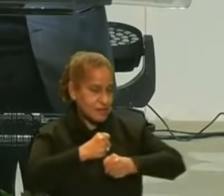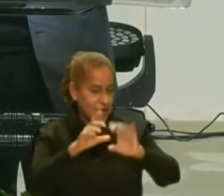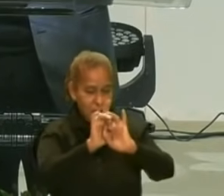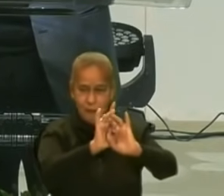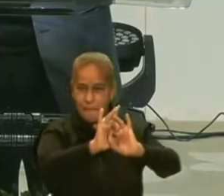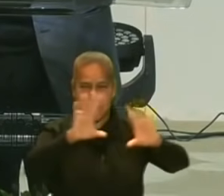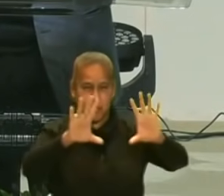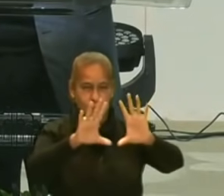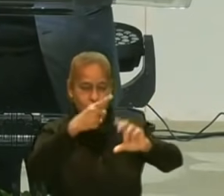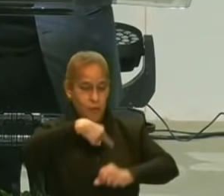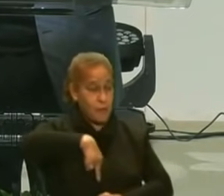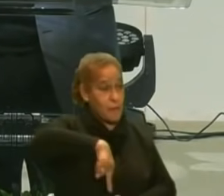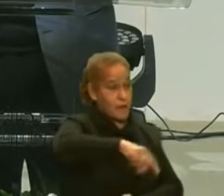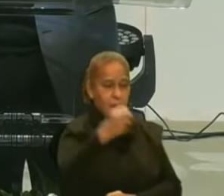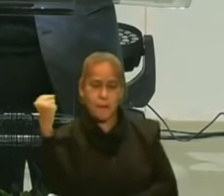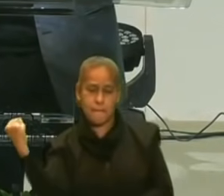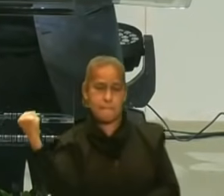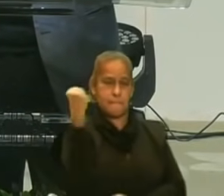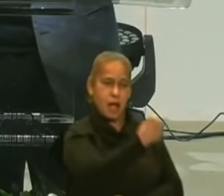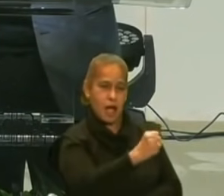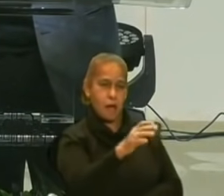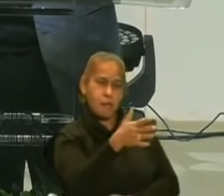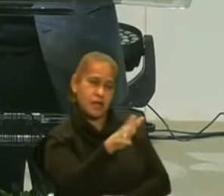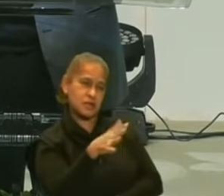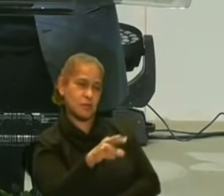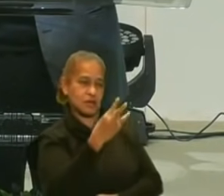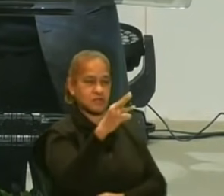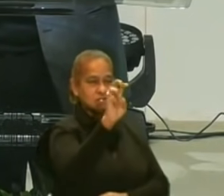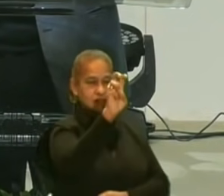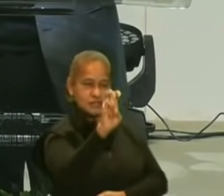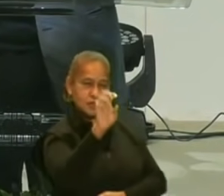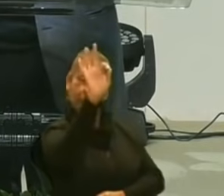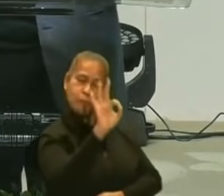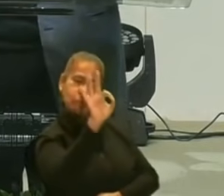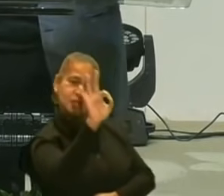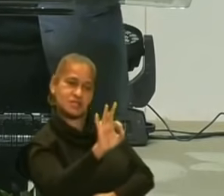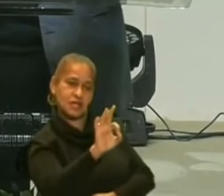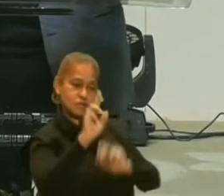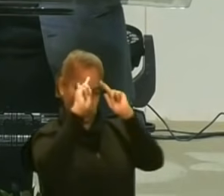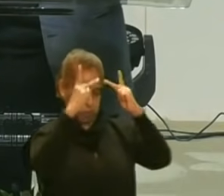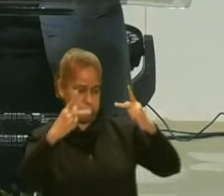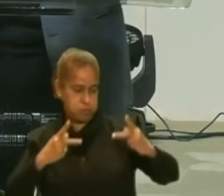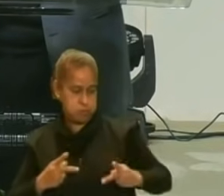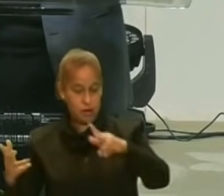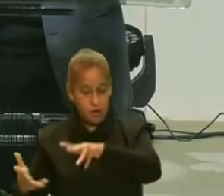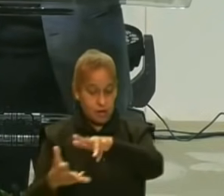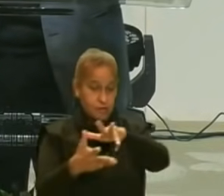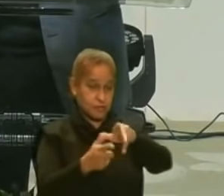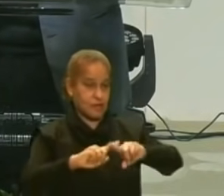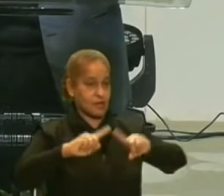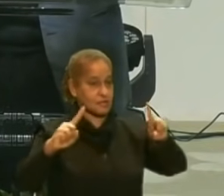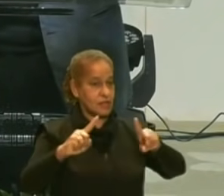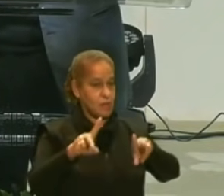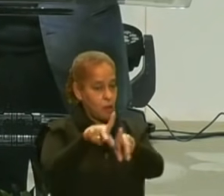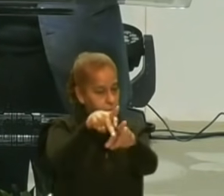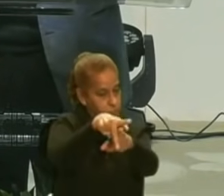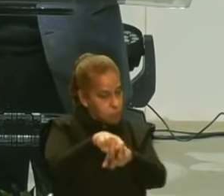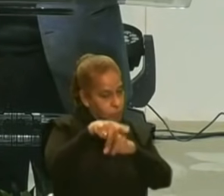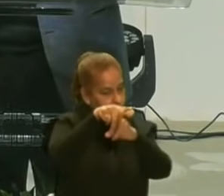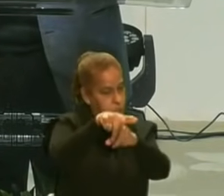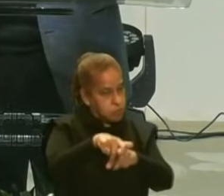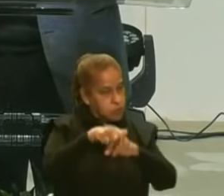para matar 1/3 da humanidade. O número dos cavaleiros que compunham os